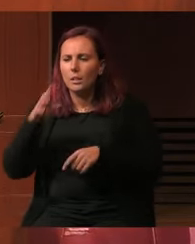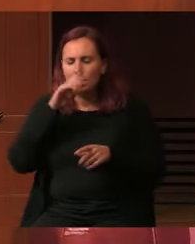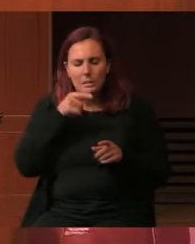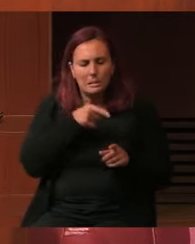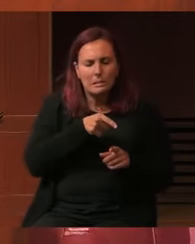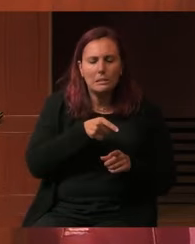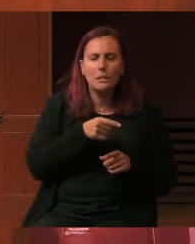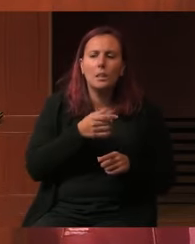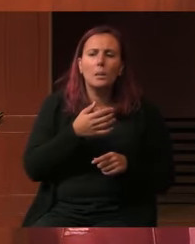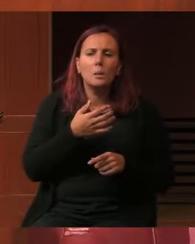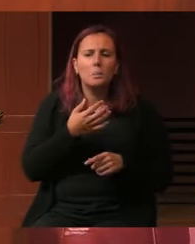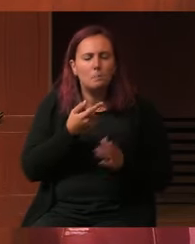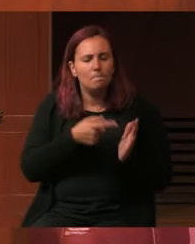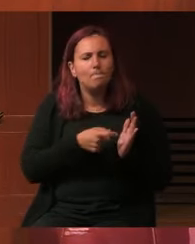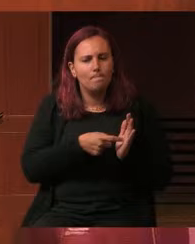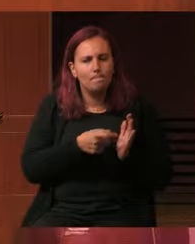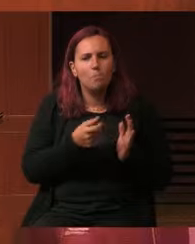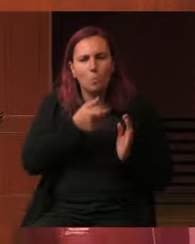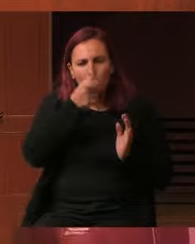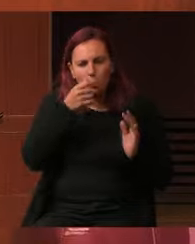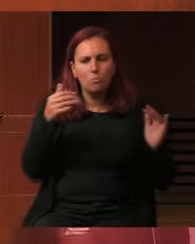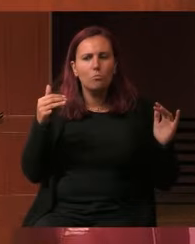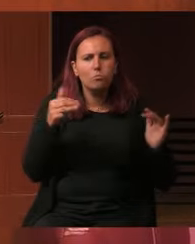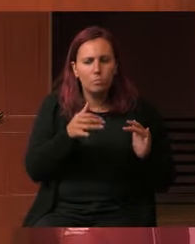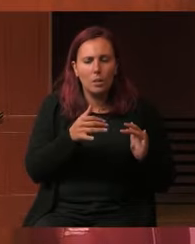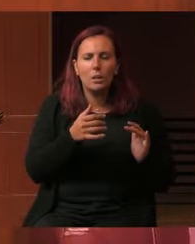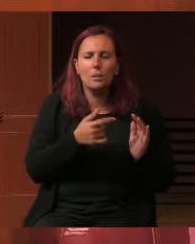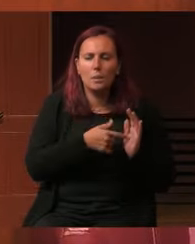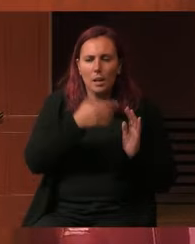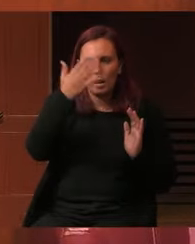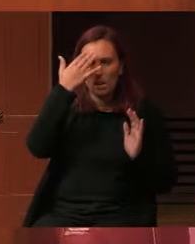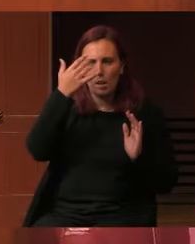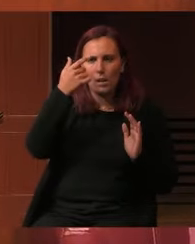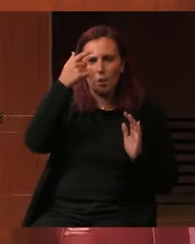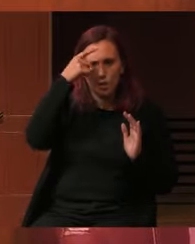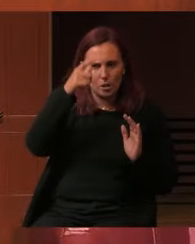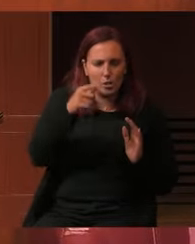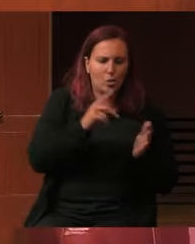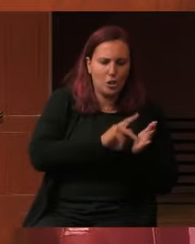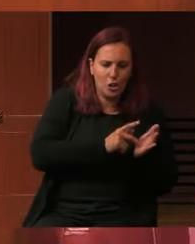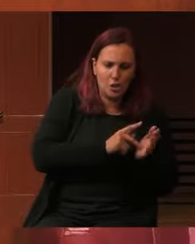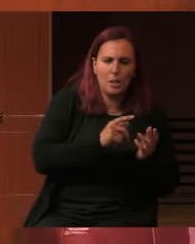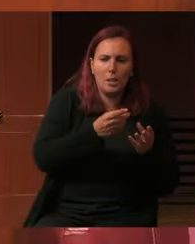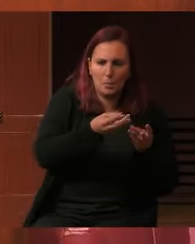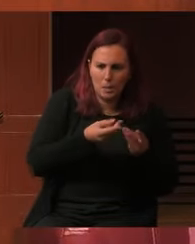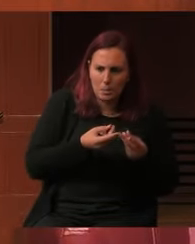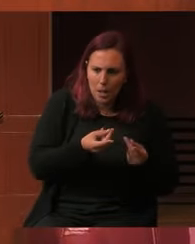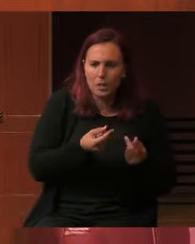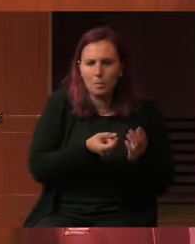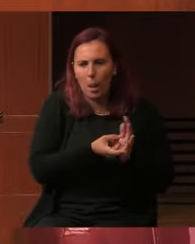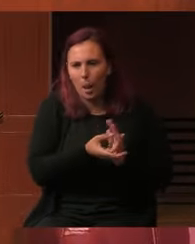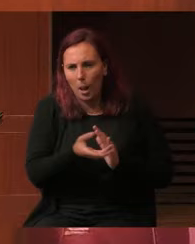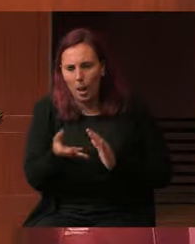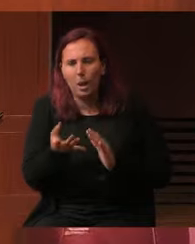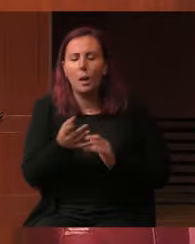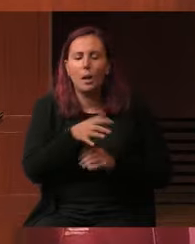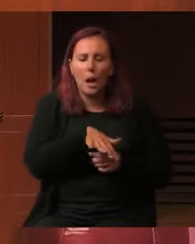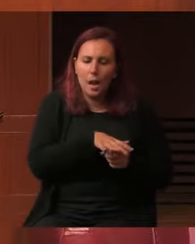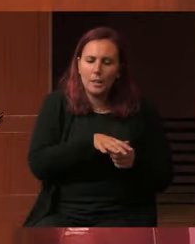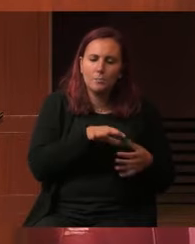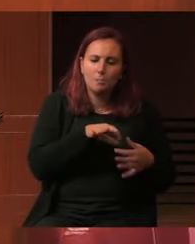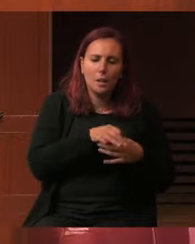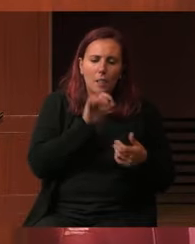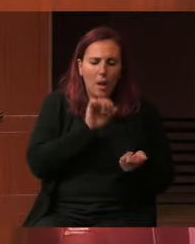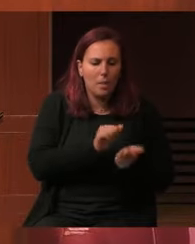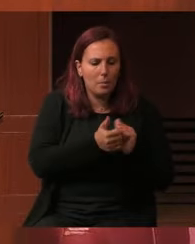dúvida precisamos de muita gente que tenha formação em engenharia, que tenha formação nas matemáticas e por aí fora, e que consiga alavancar a